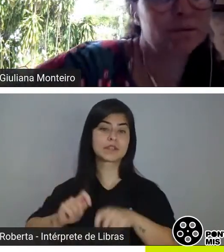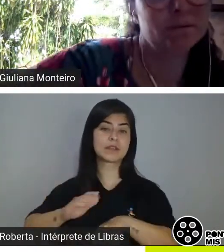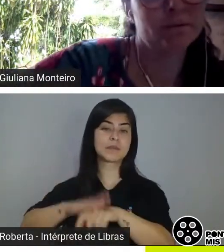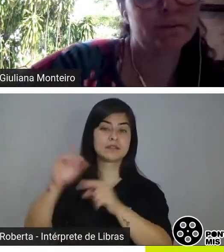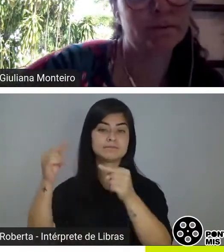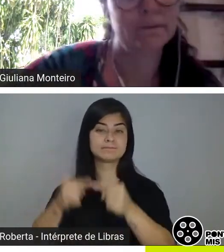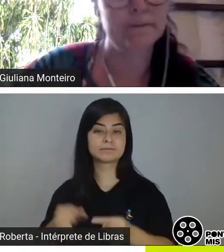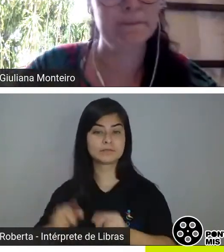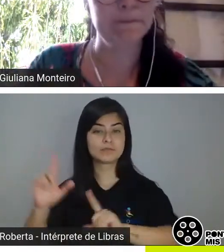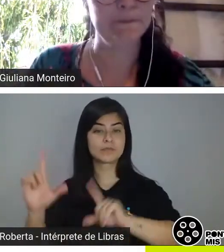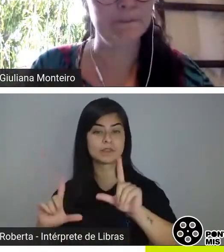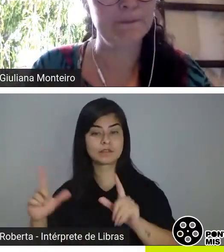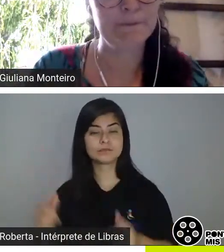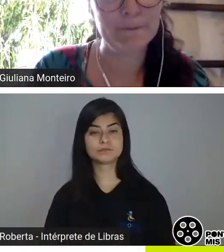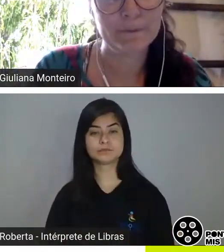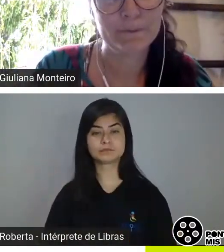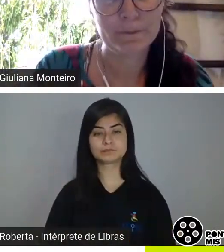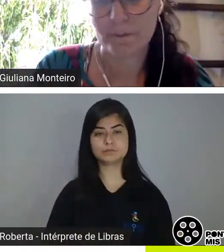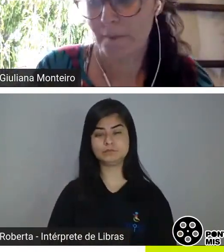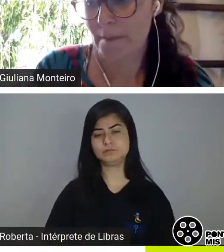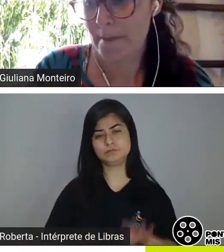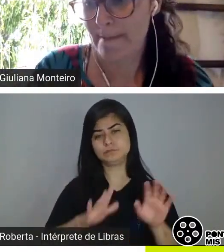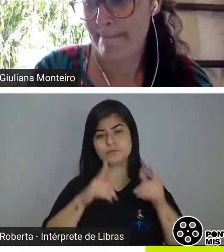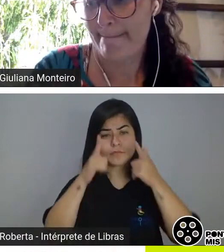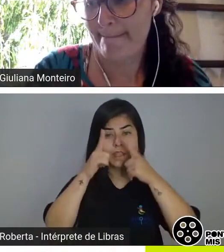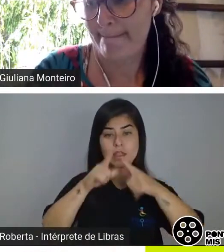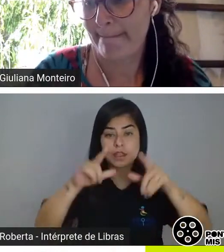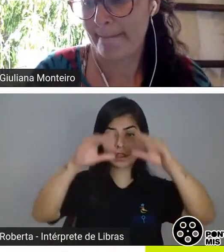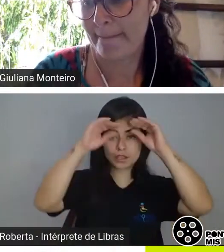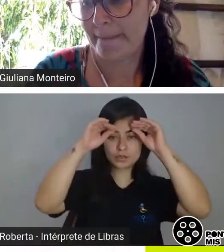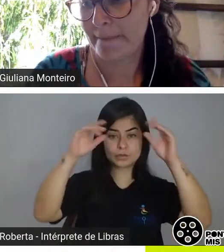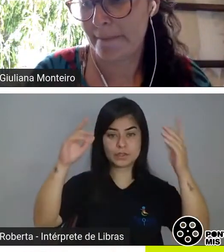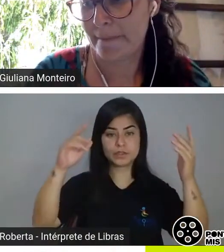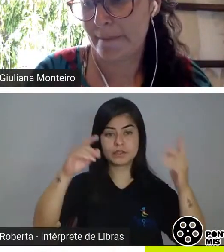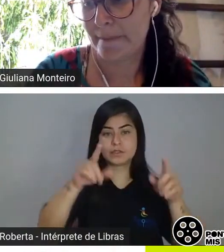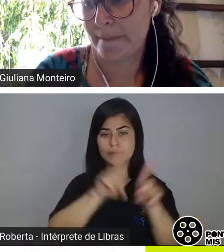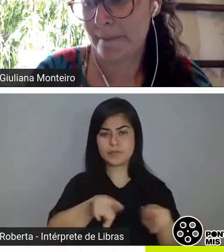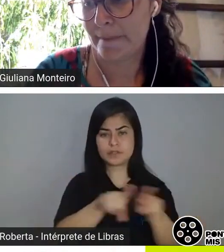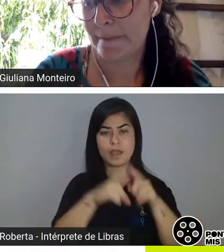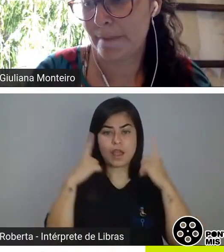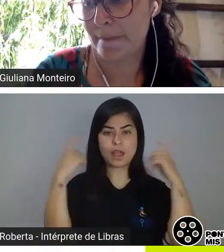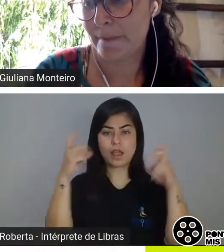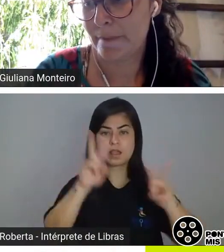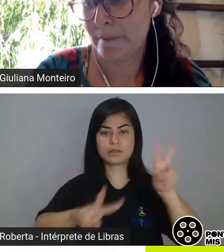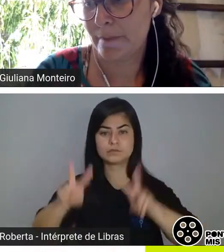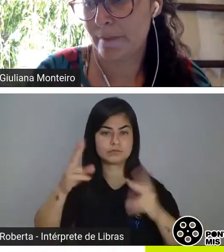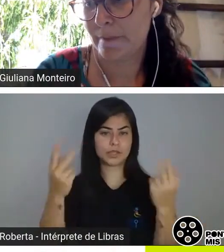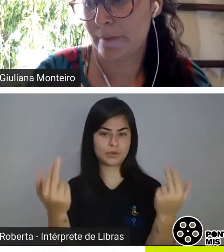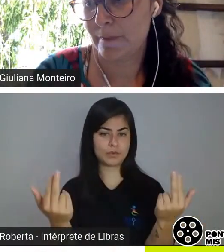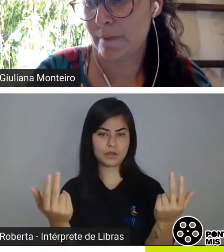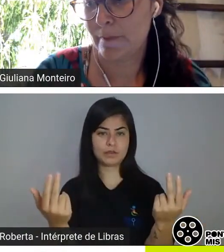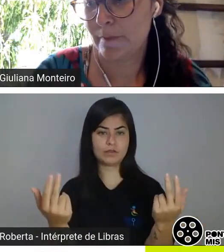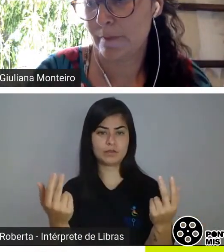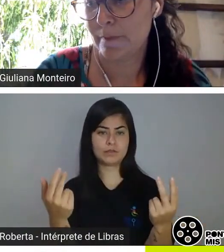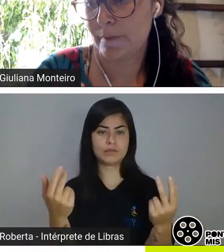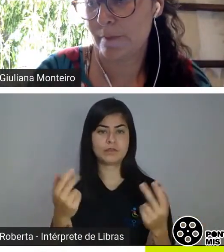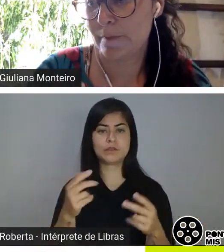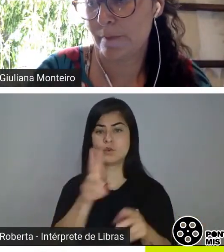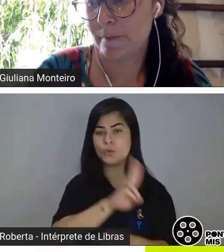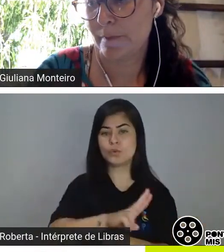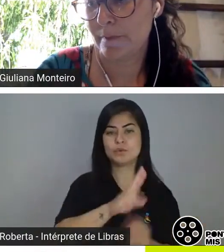Sim, tem assim, a linguagem é a mesma, a linguagem audiovisual é igual, né? Como tu usa num lugar ou como tu usa no outro,